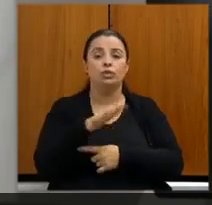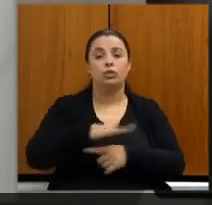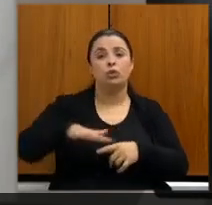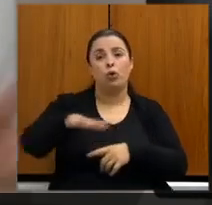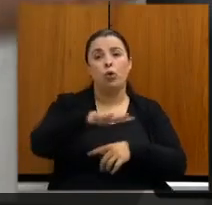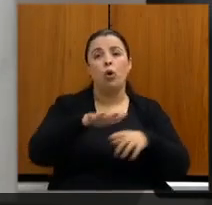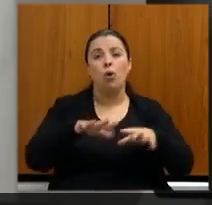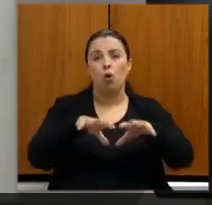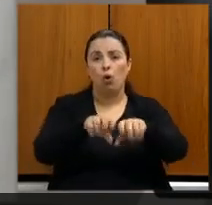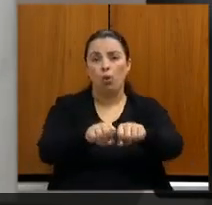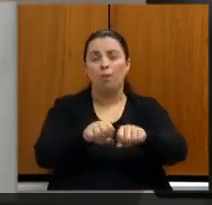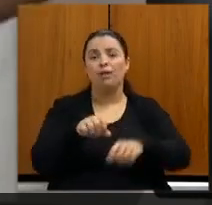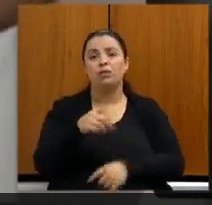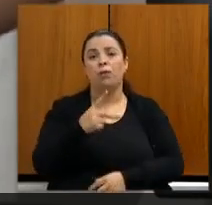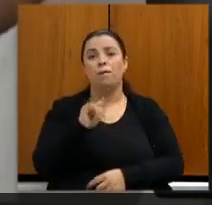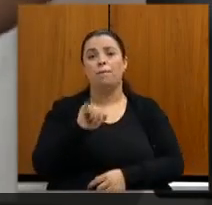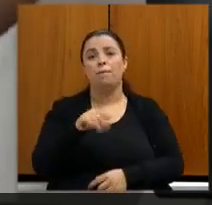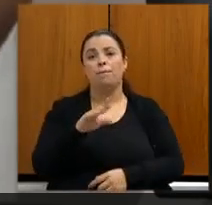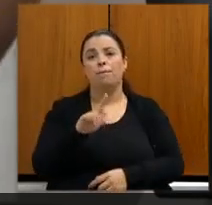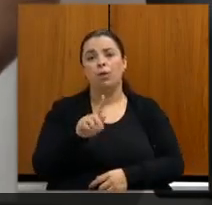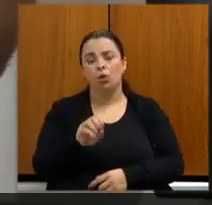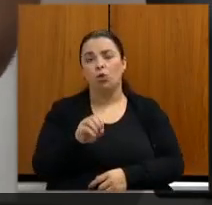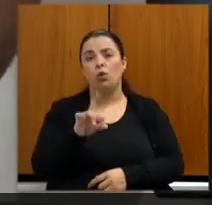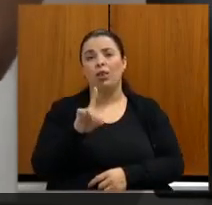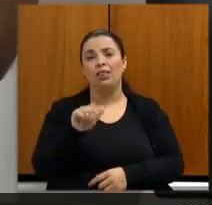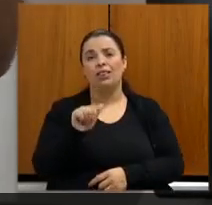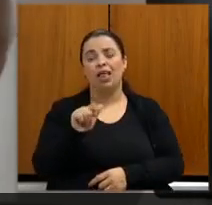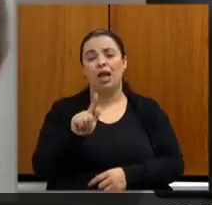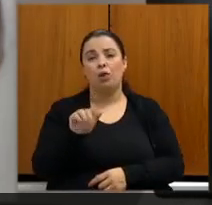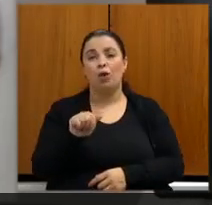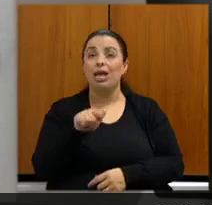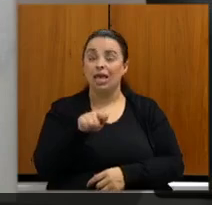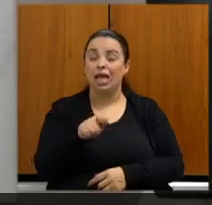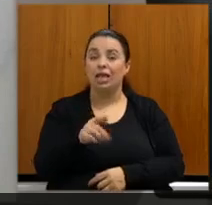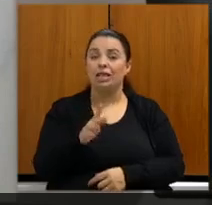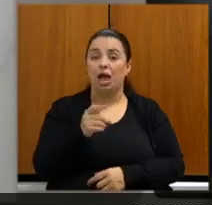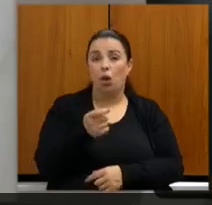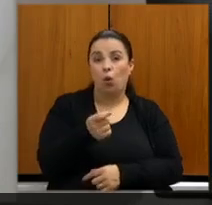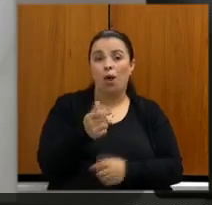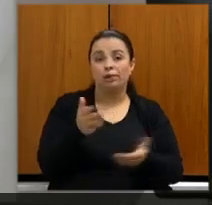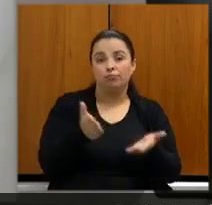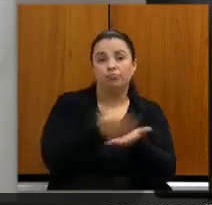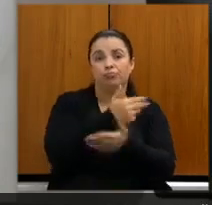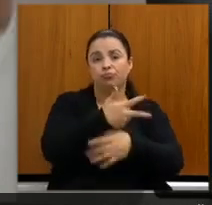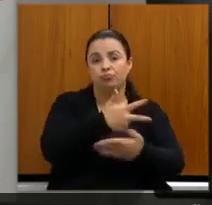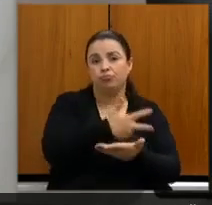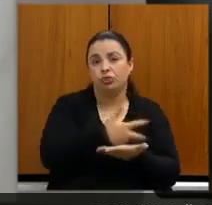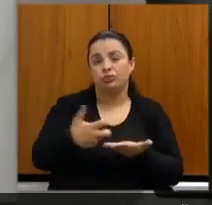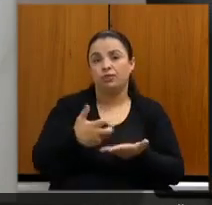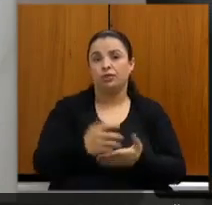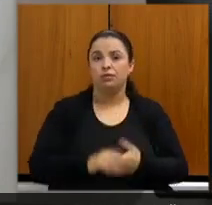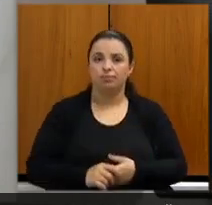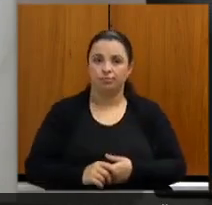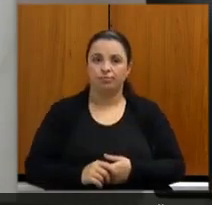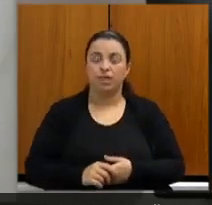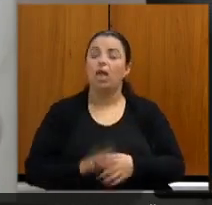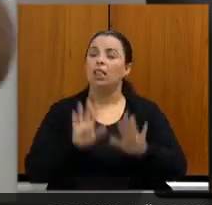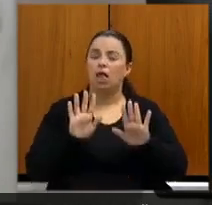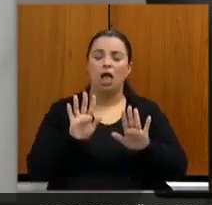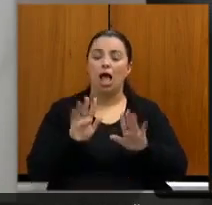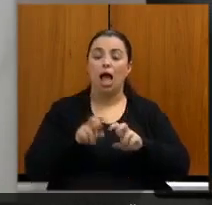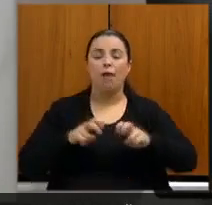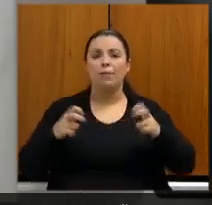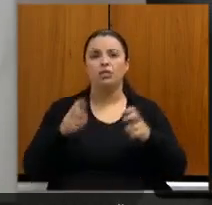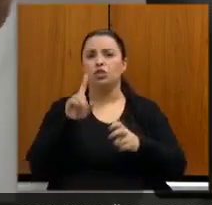despejo né o e vários casos Então acho que assim a mesma negociação tem que ter o poder de não apenas convidar mas de convocar